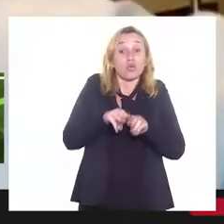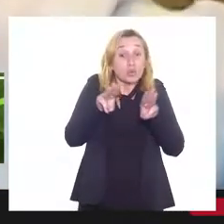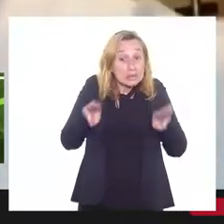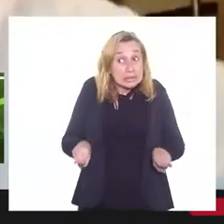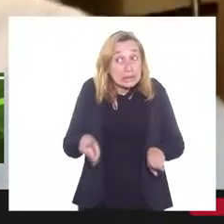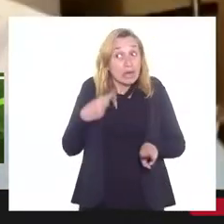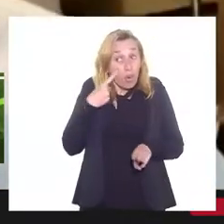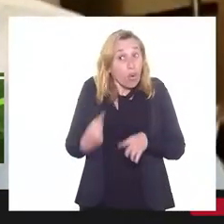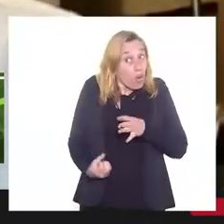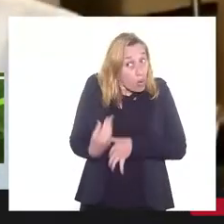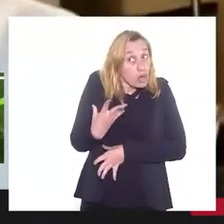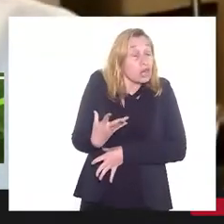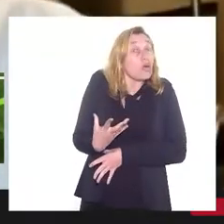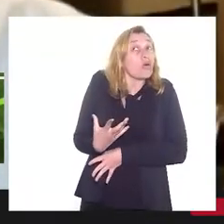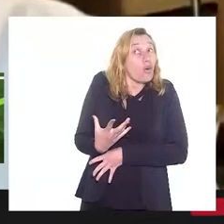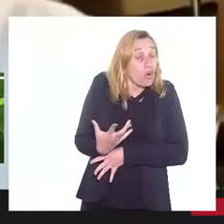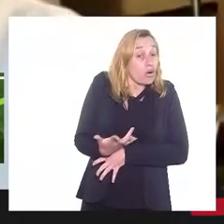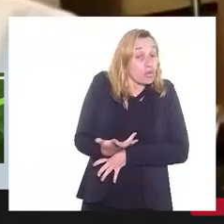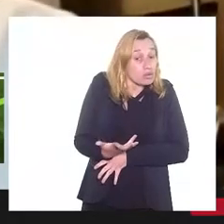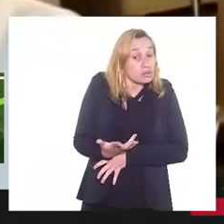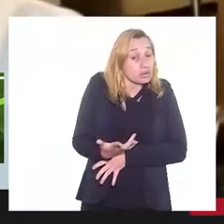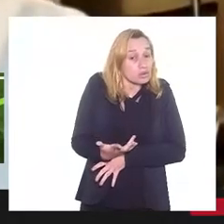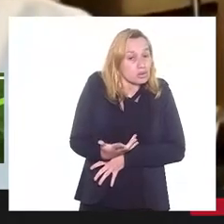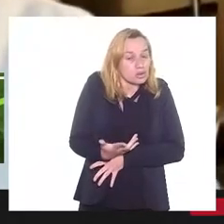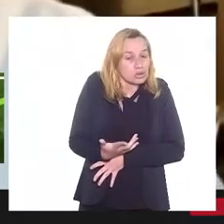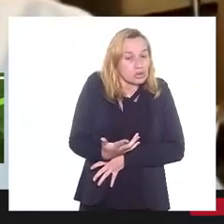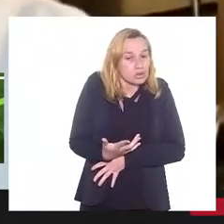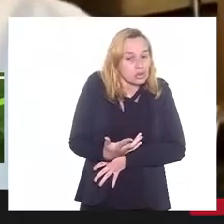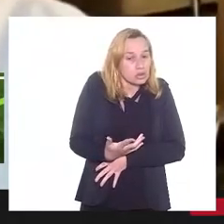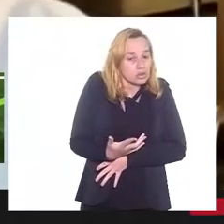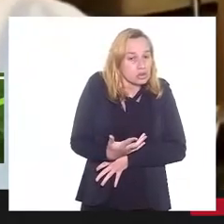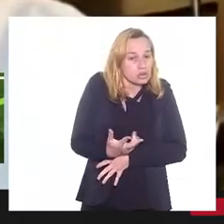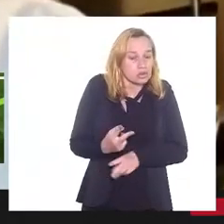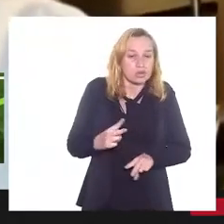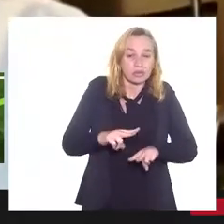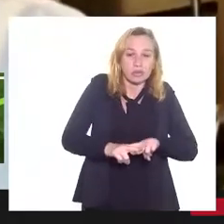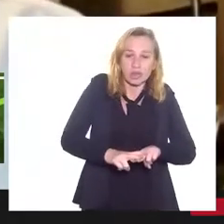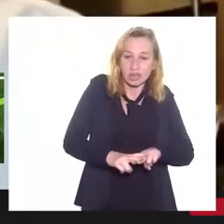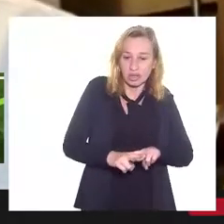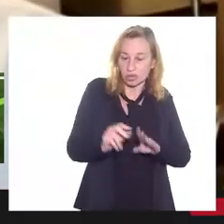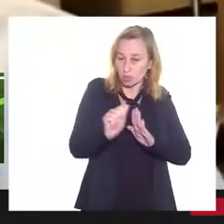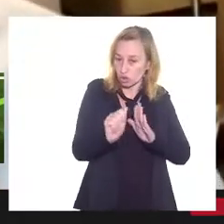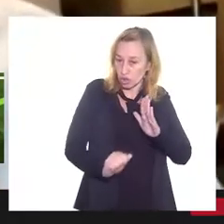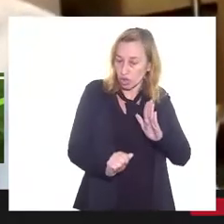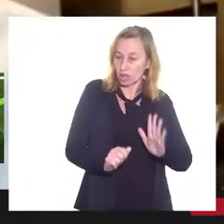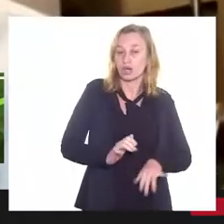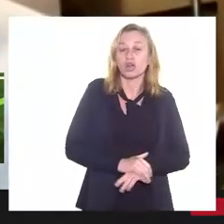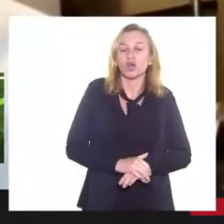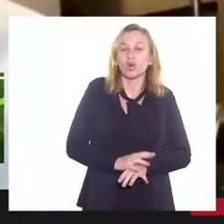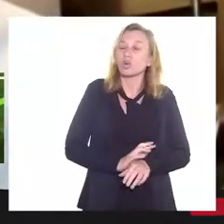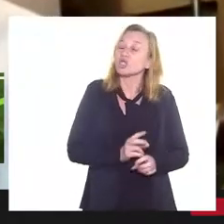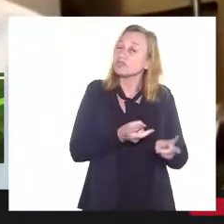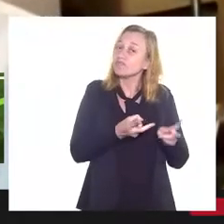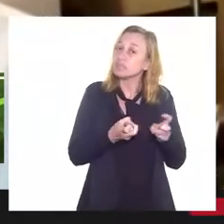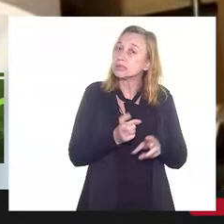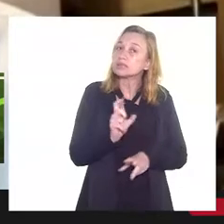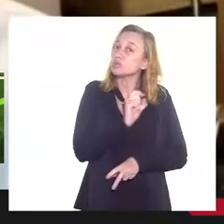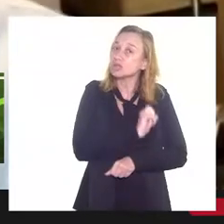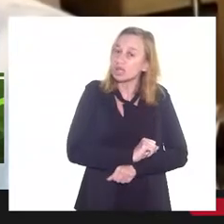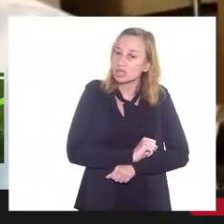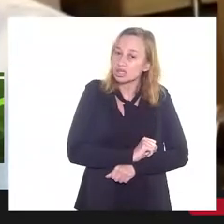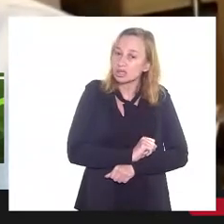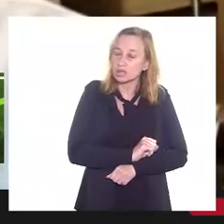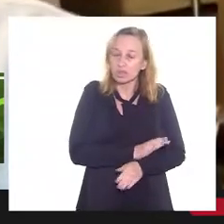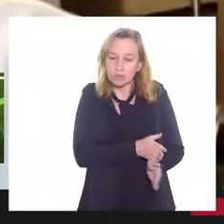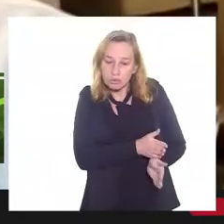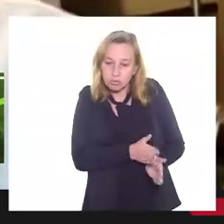loucura então as peças que foram na época apreendidas nos t é o que a gente Norte durante